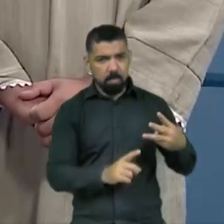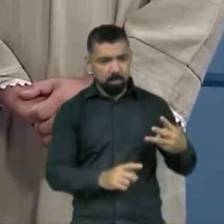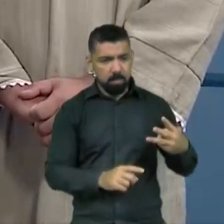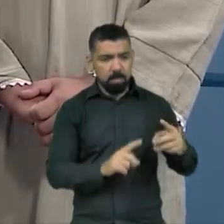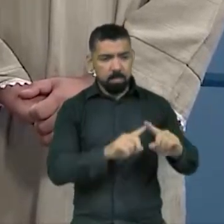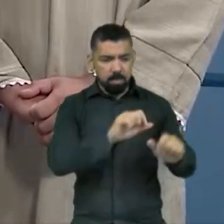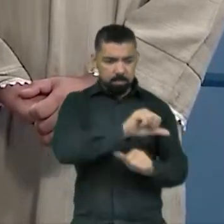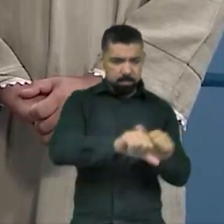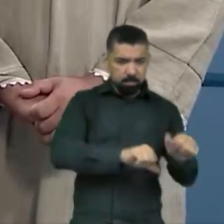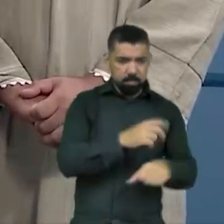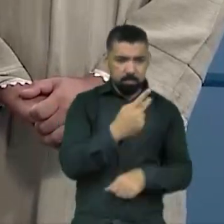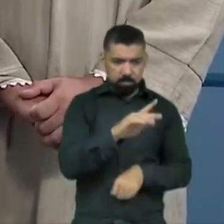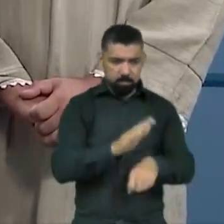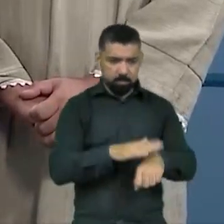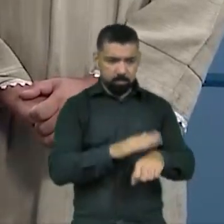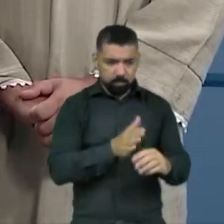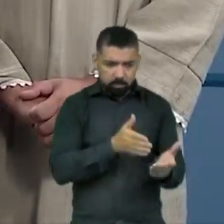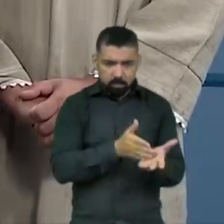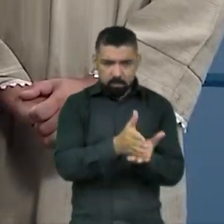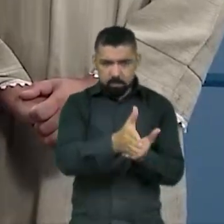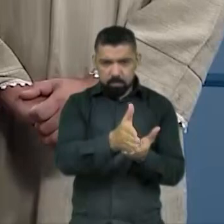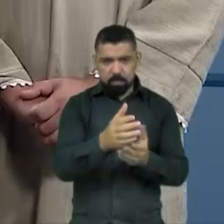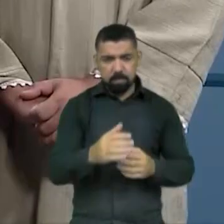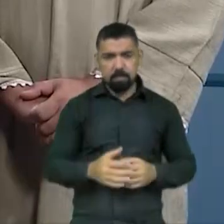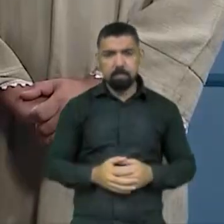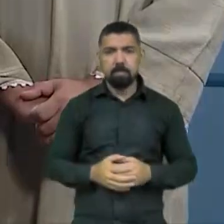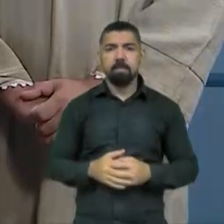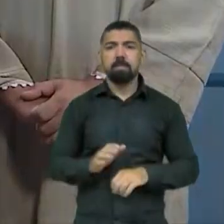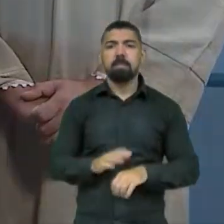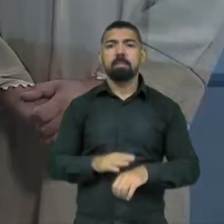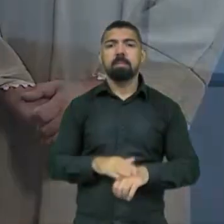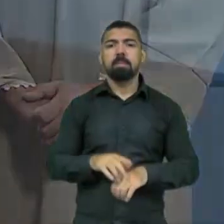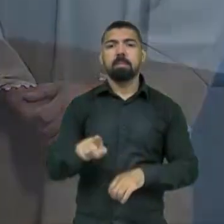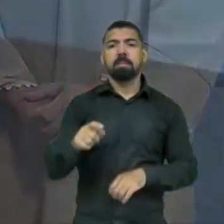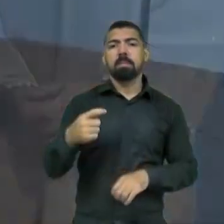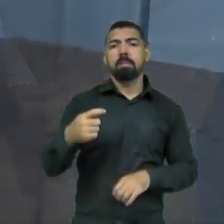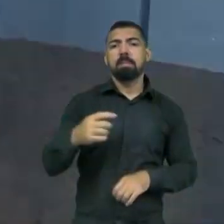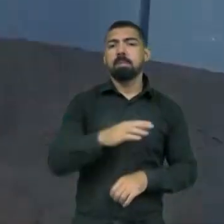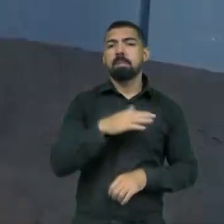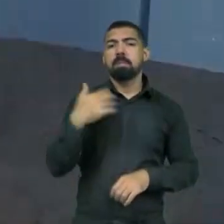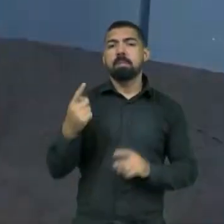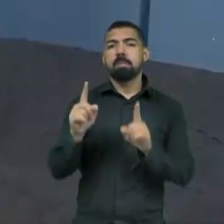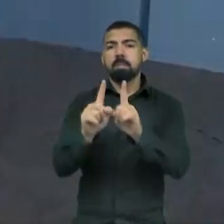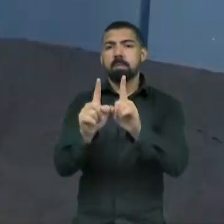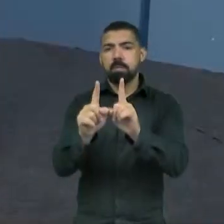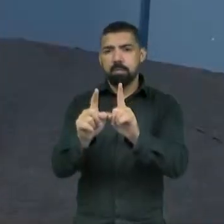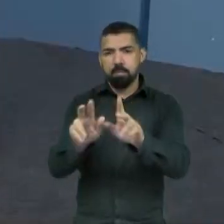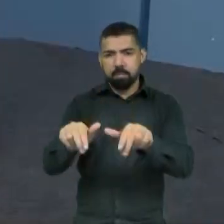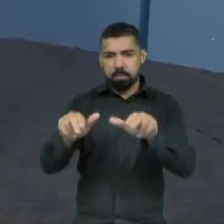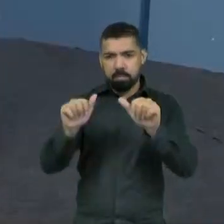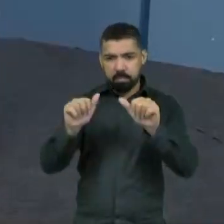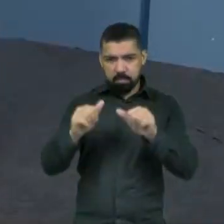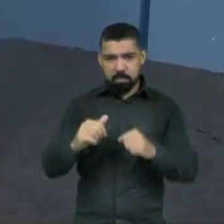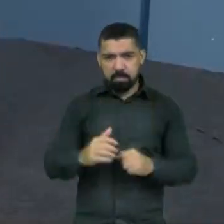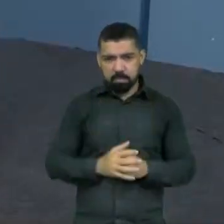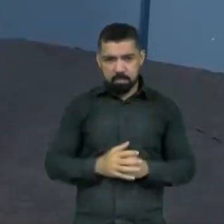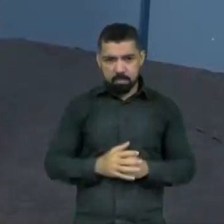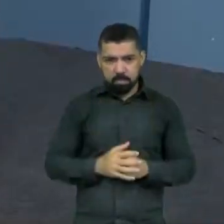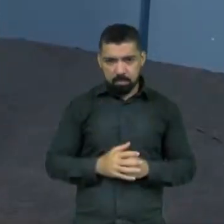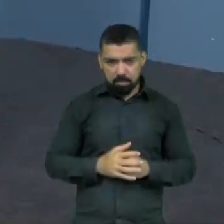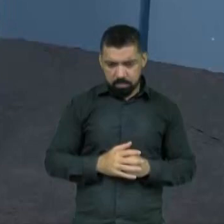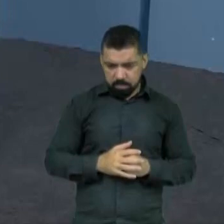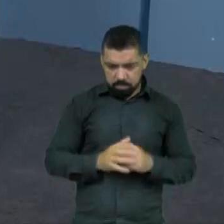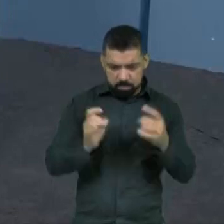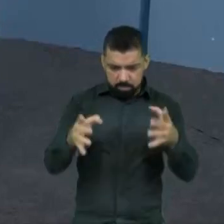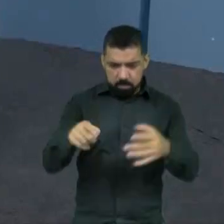convertido, permanecerá. Ainda que tenhas de morrer contigo, não te negarei. Eu nunca te